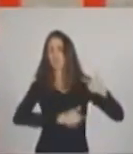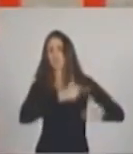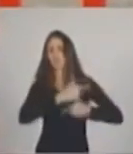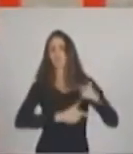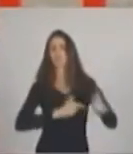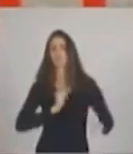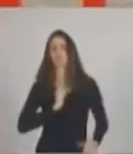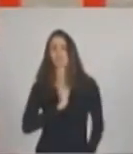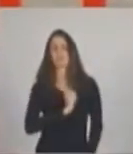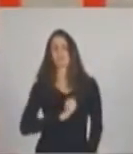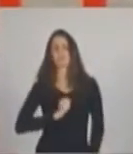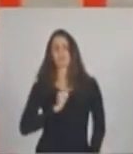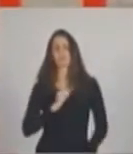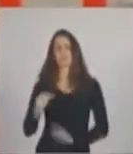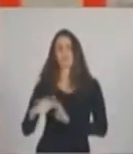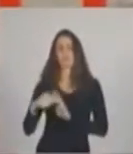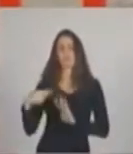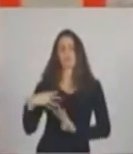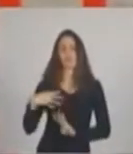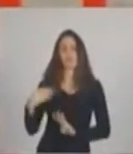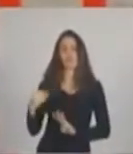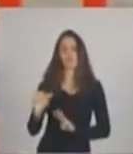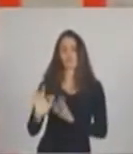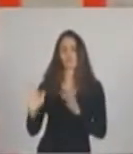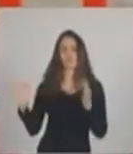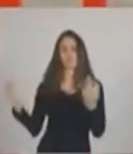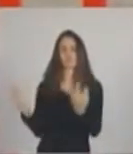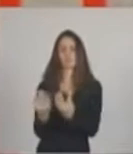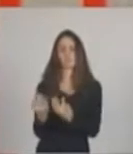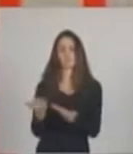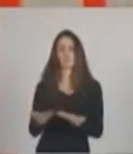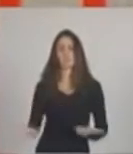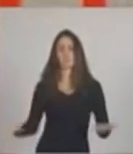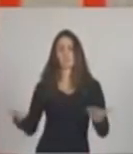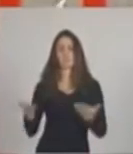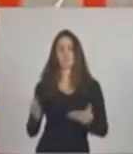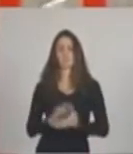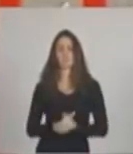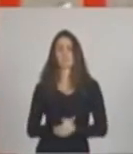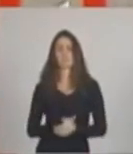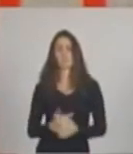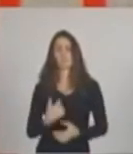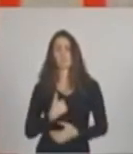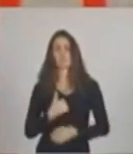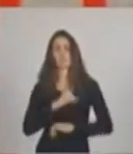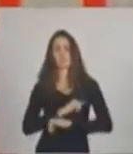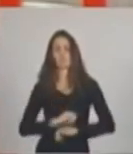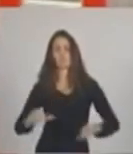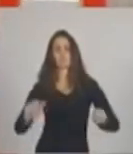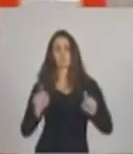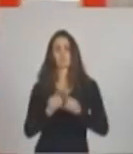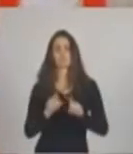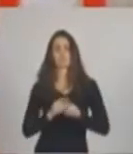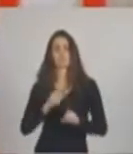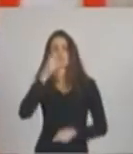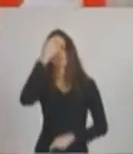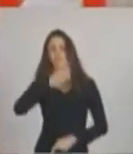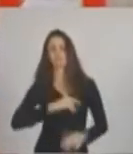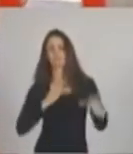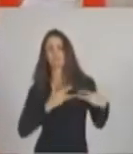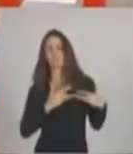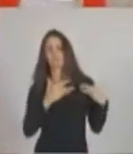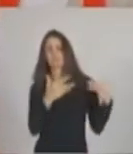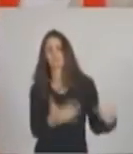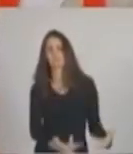3 filhos e em toda a família. Deixo aqui também minha